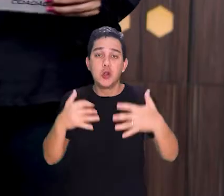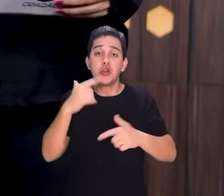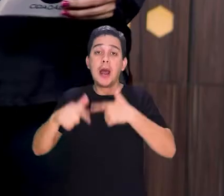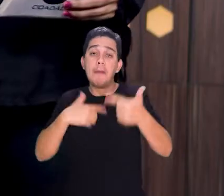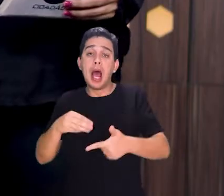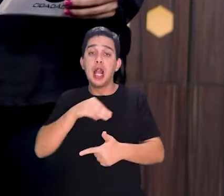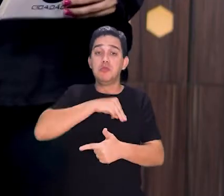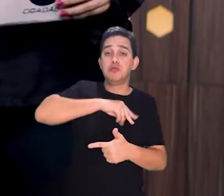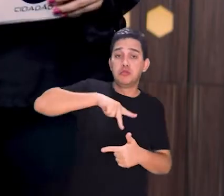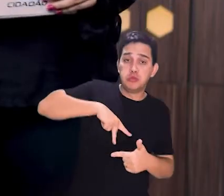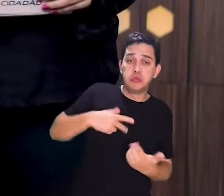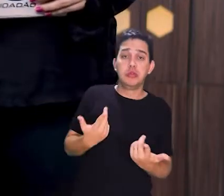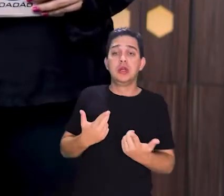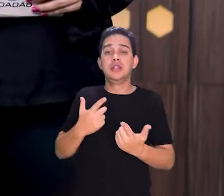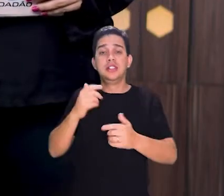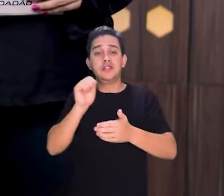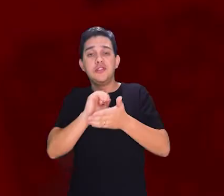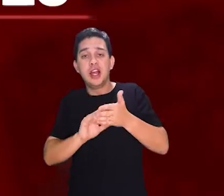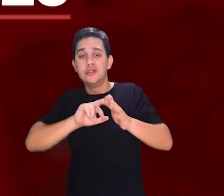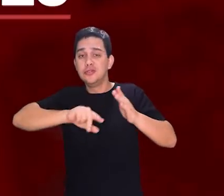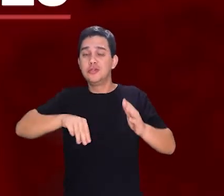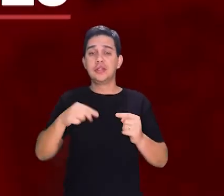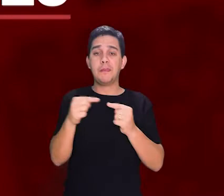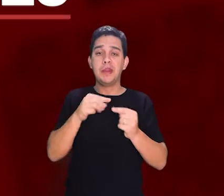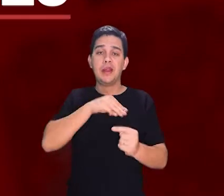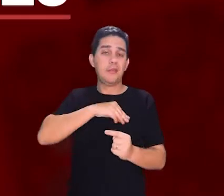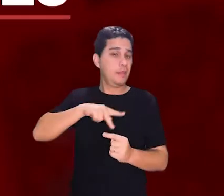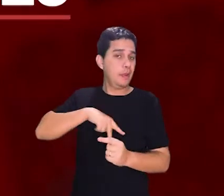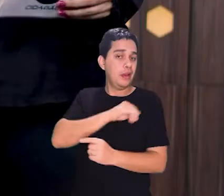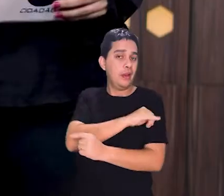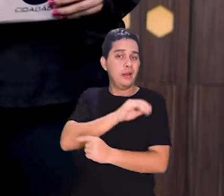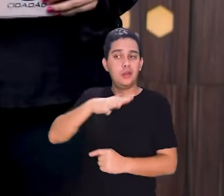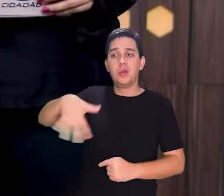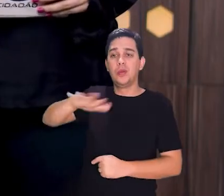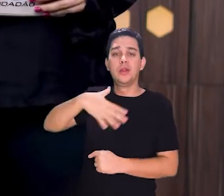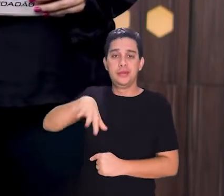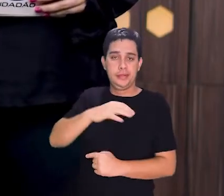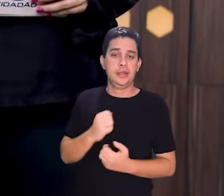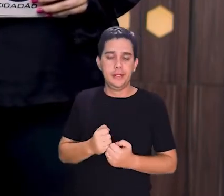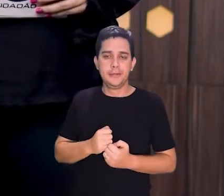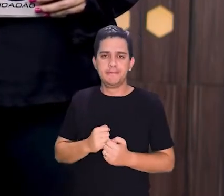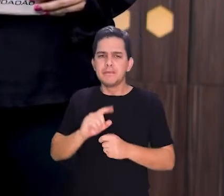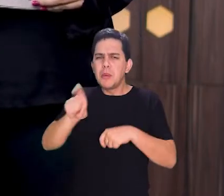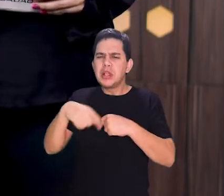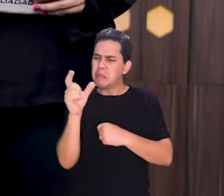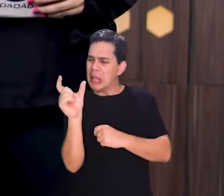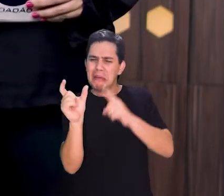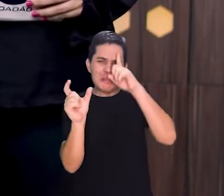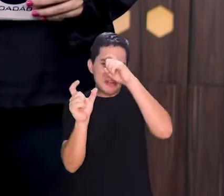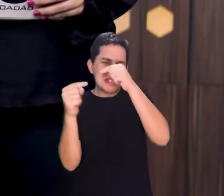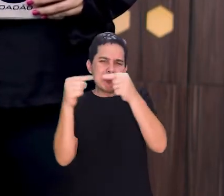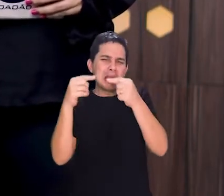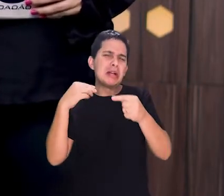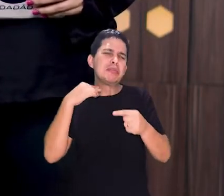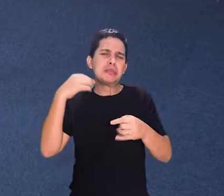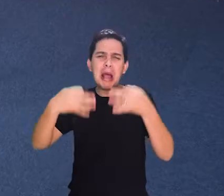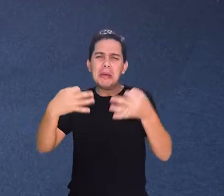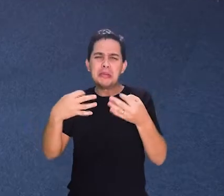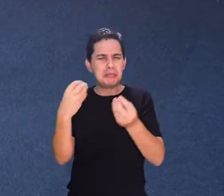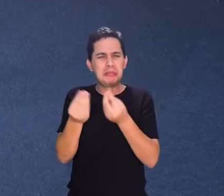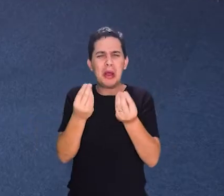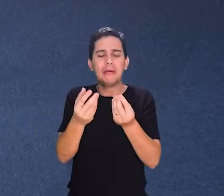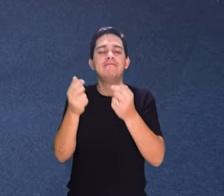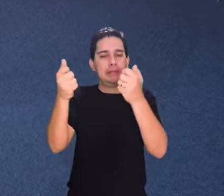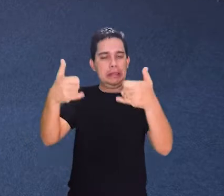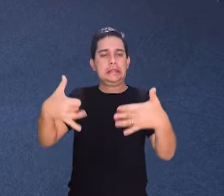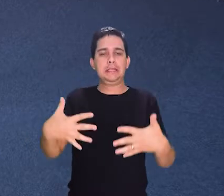atribuições e atividades do Ministério Público. Já no quadro Juridiquês, aprenda o significado do termo estelionato. Está no